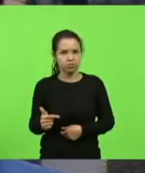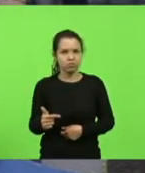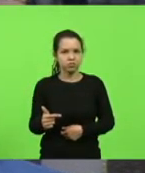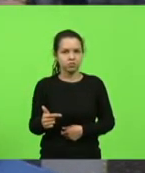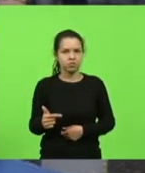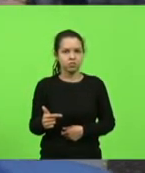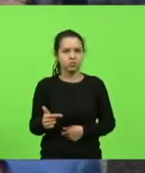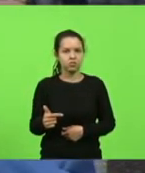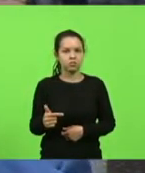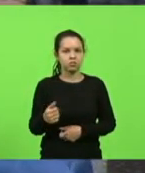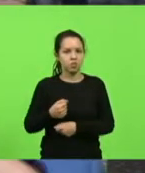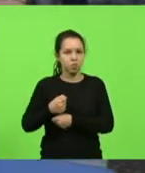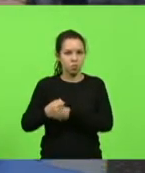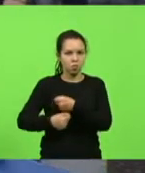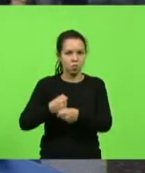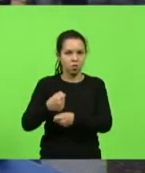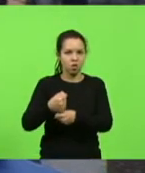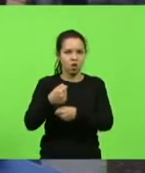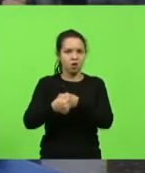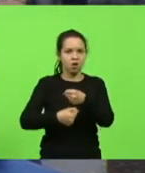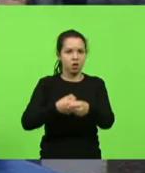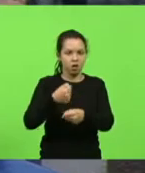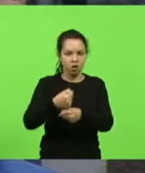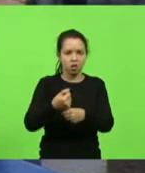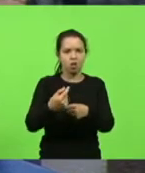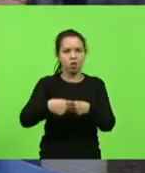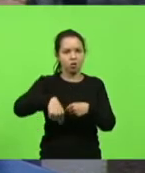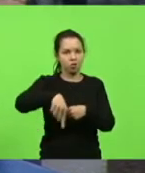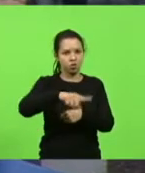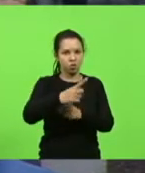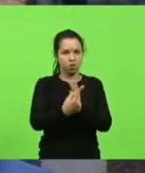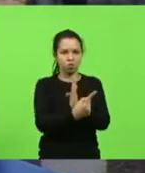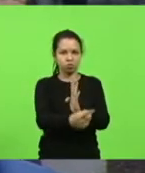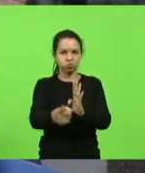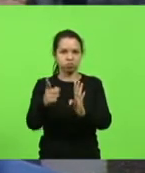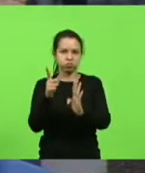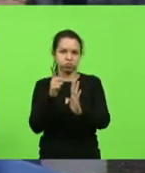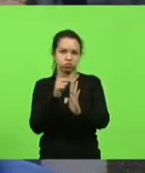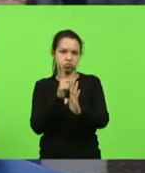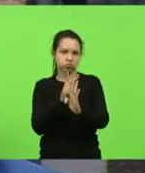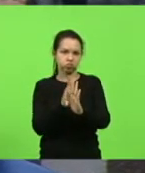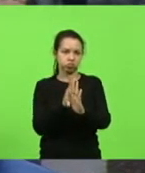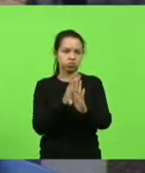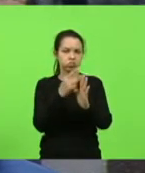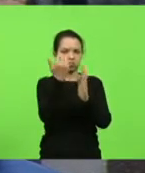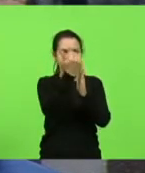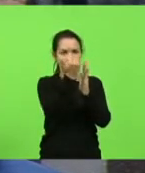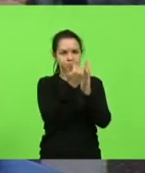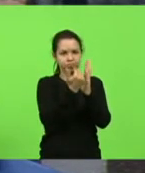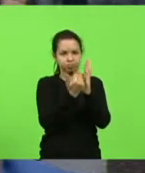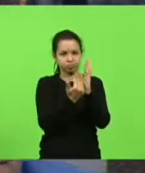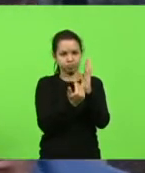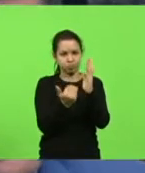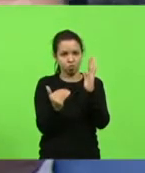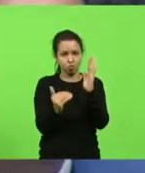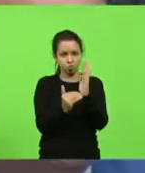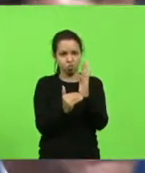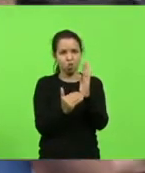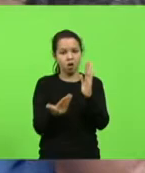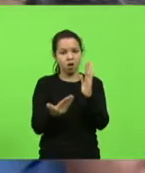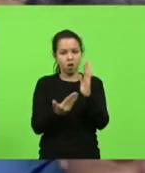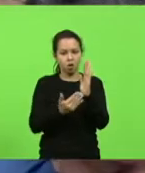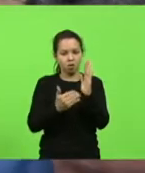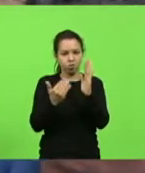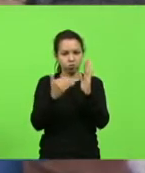nos jogou na lanterna de todas, nos jogou nas lanternas das classificações, e agora que nós conseguimos alcançar um quarto lugar